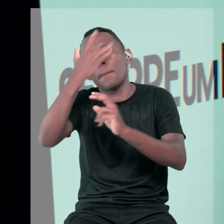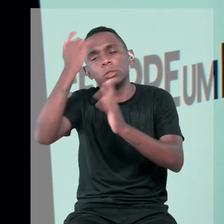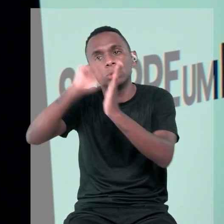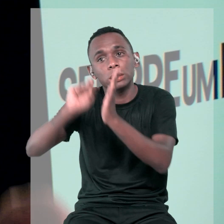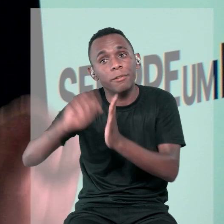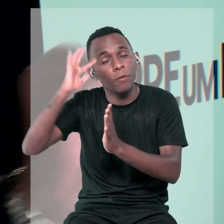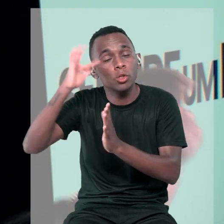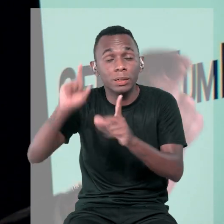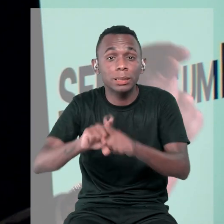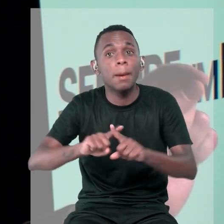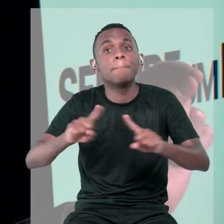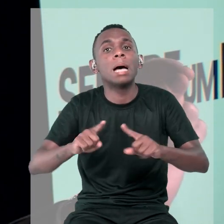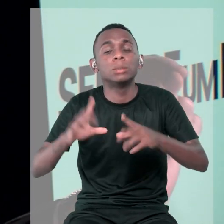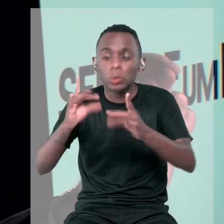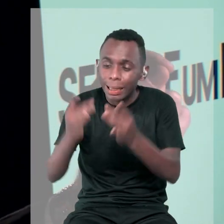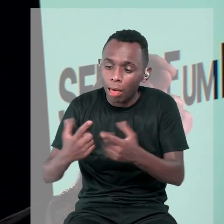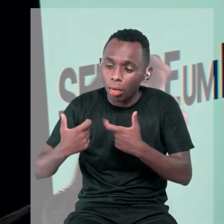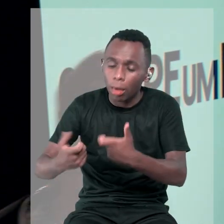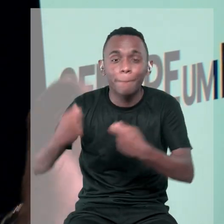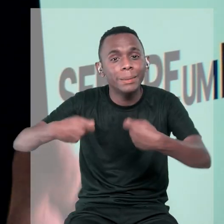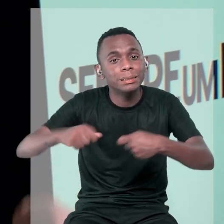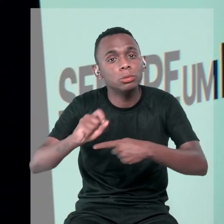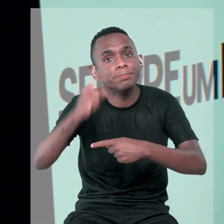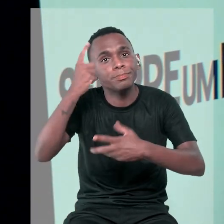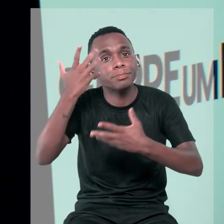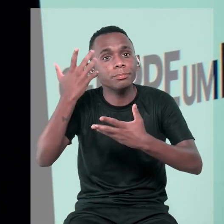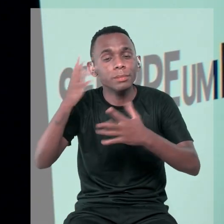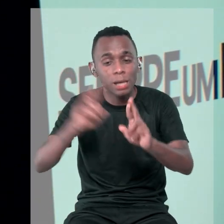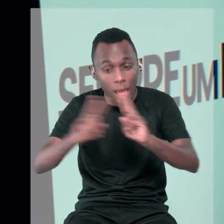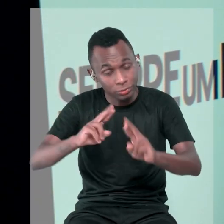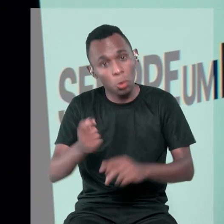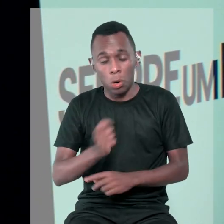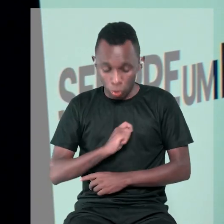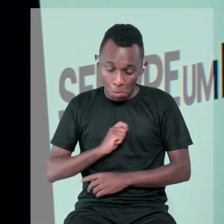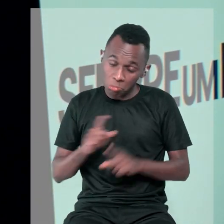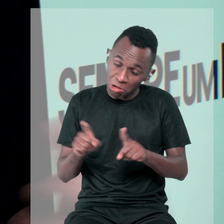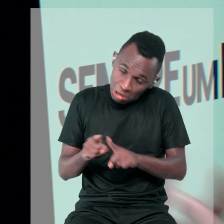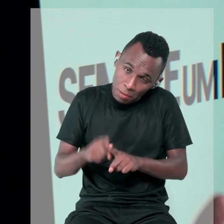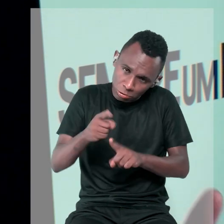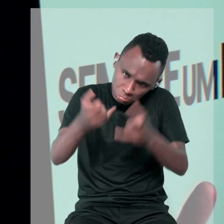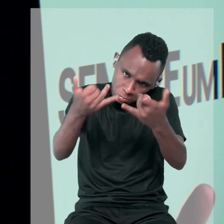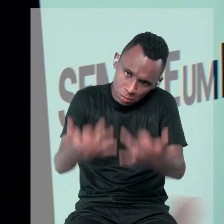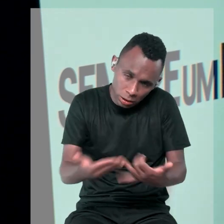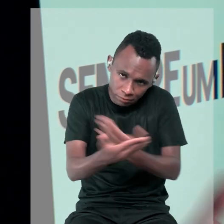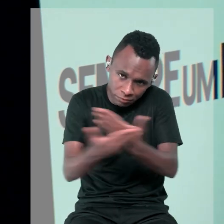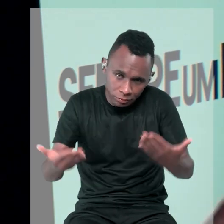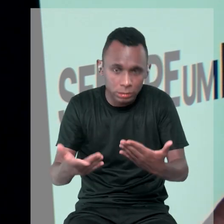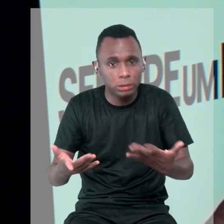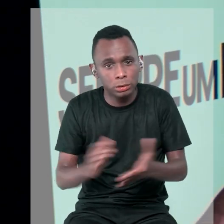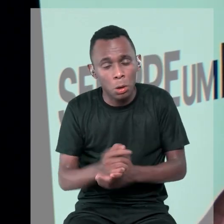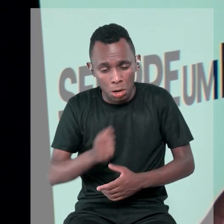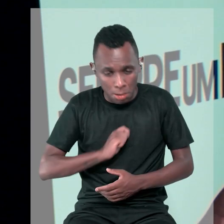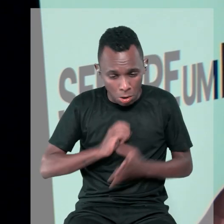implica, né, pensar a relação com a antropologia, como eu já lembrei para vocês, com a antropologia no sentido filosófico, mas não